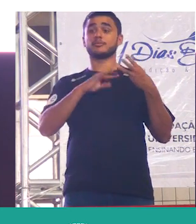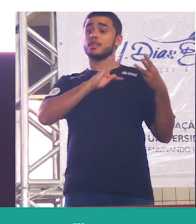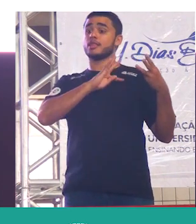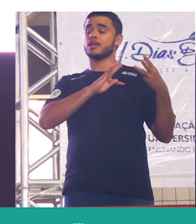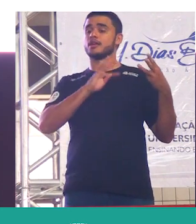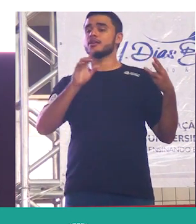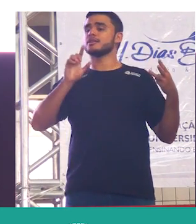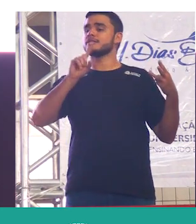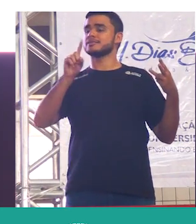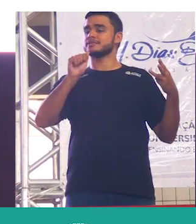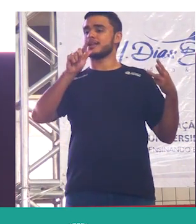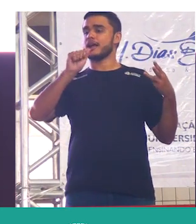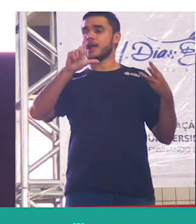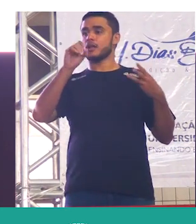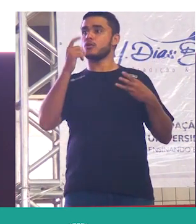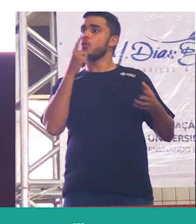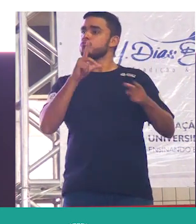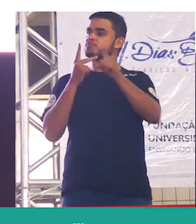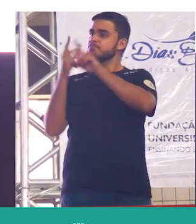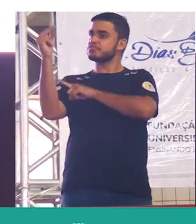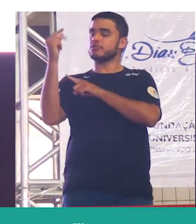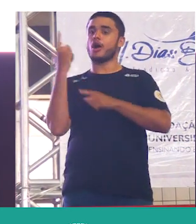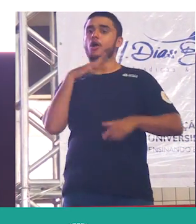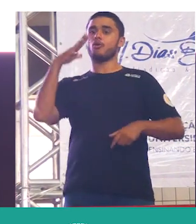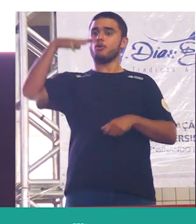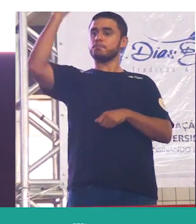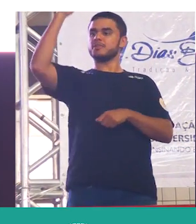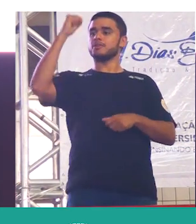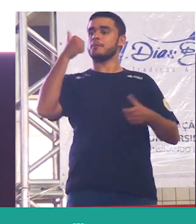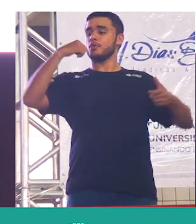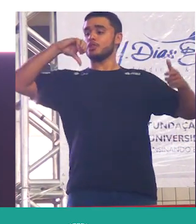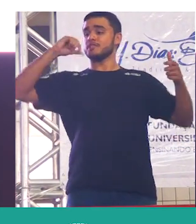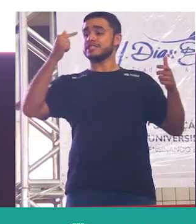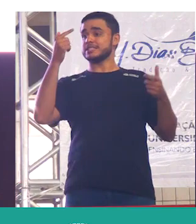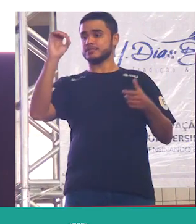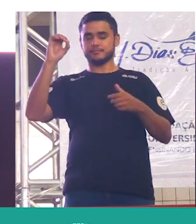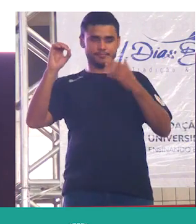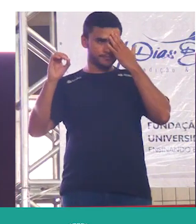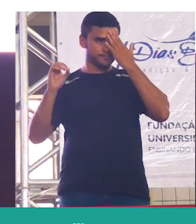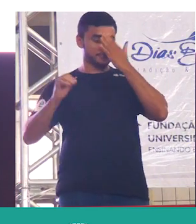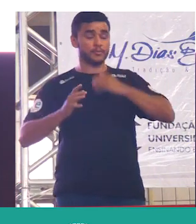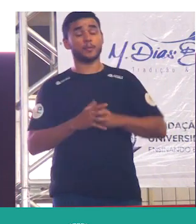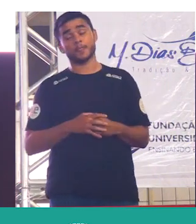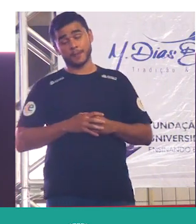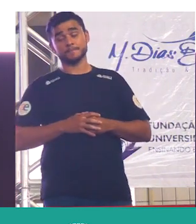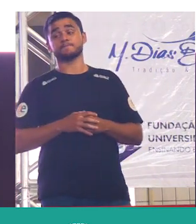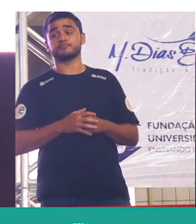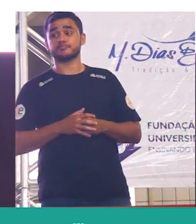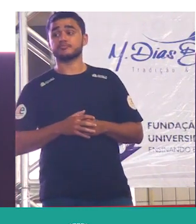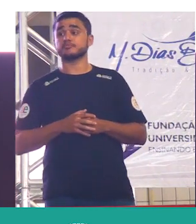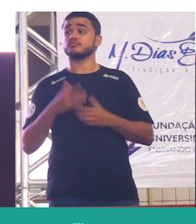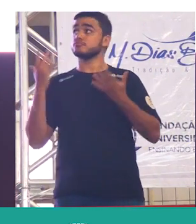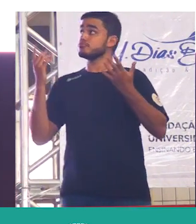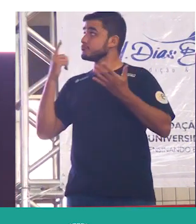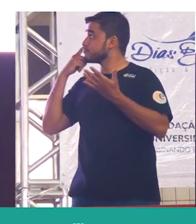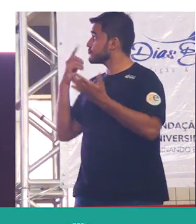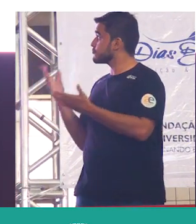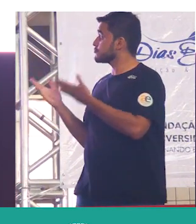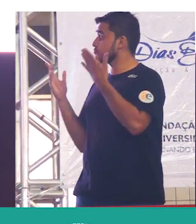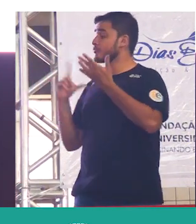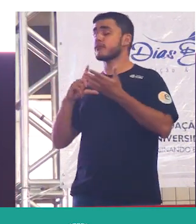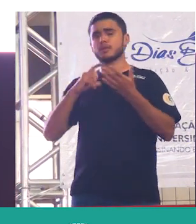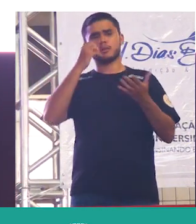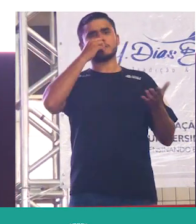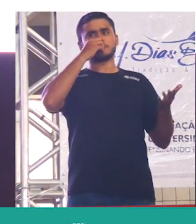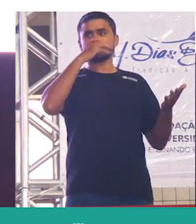O Brasil venceu, gente, foi uma euforia muito grande. Então, por um lado, havia muita